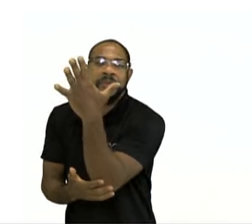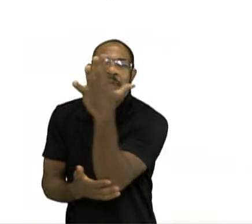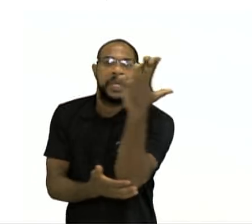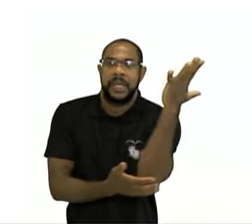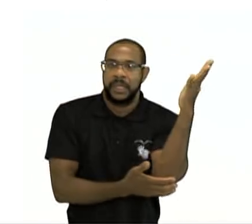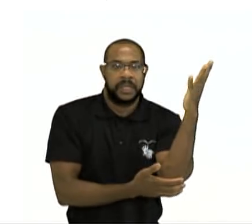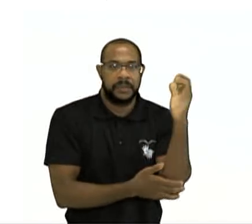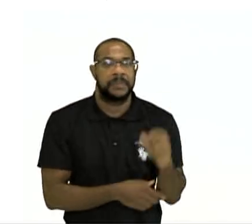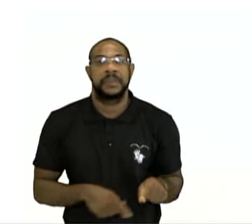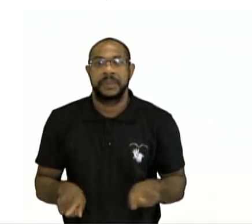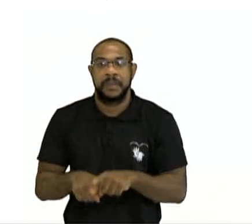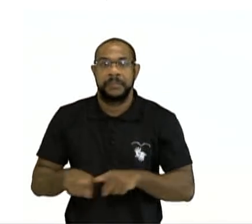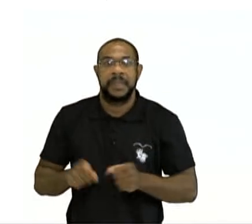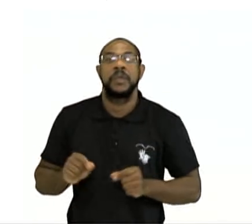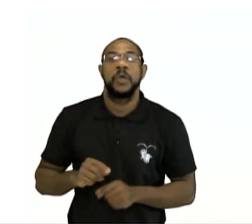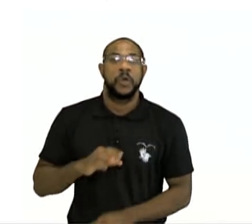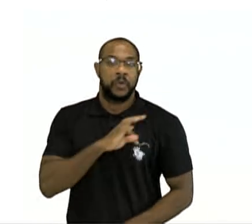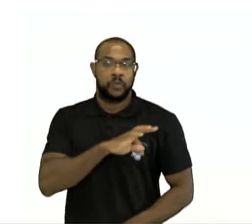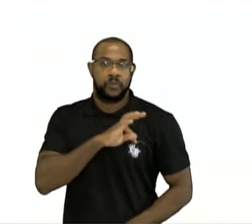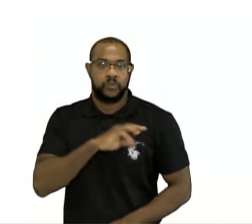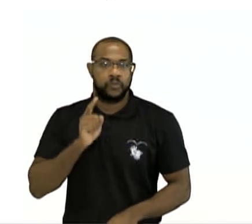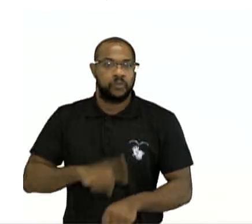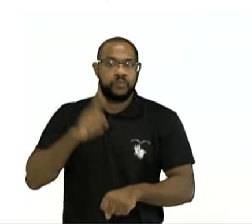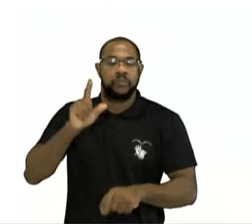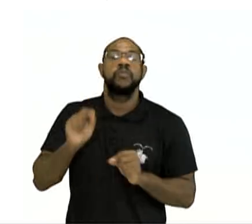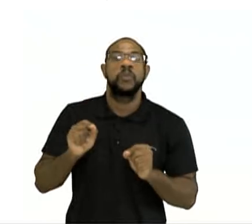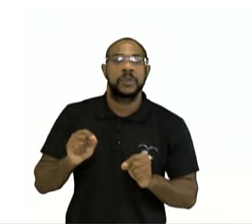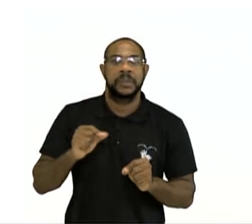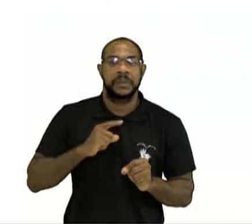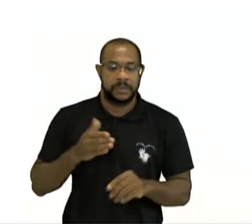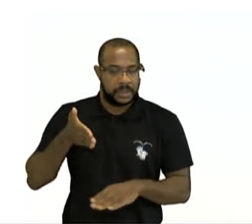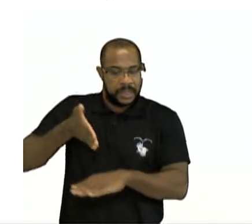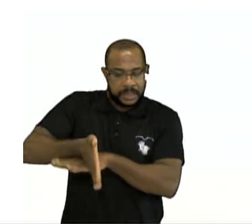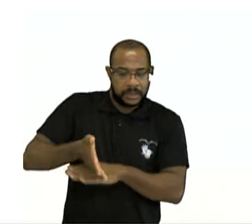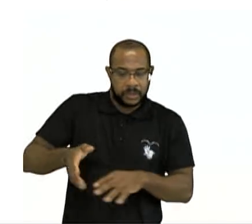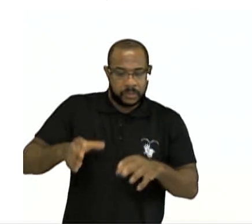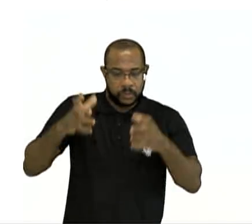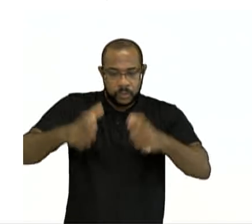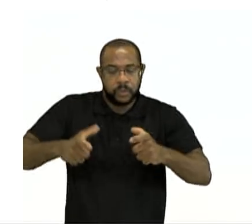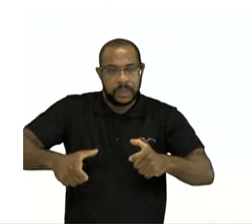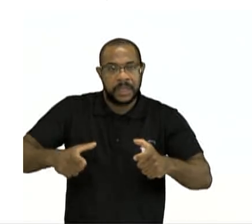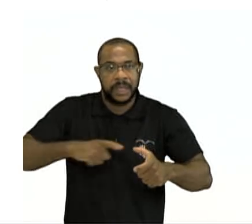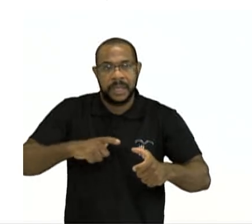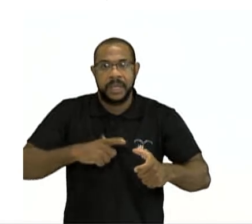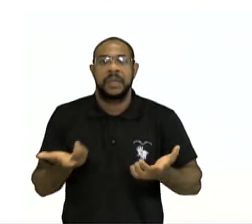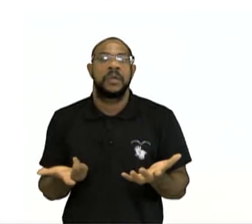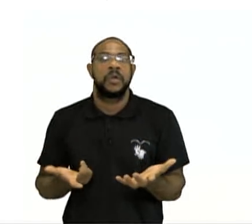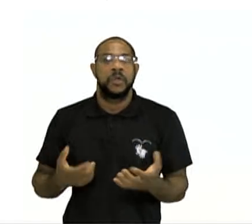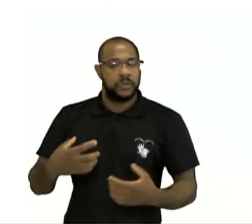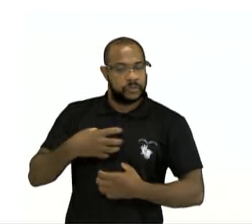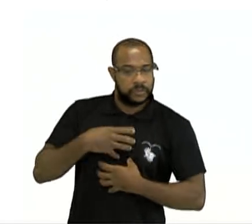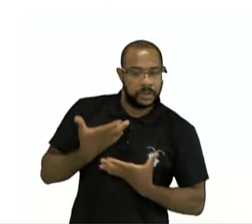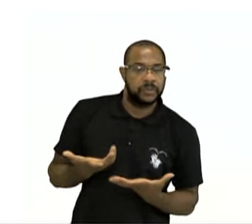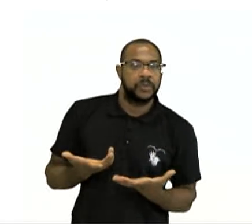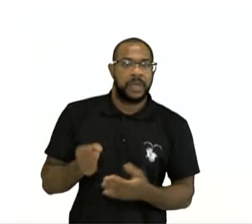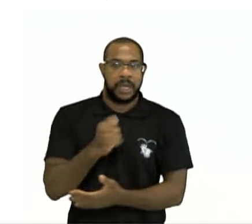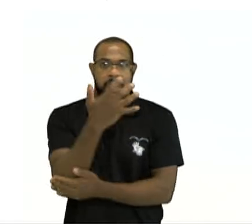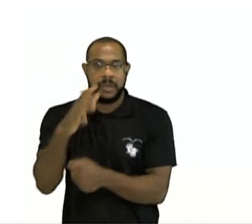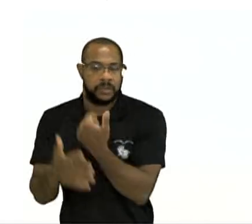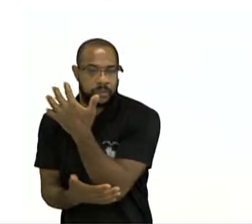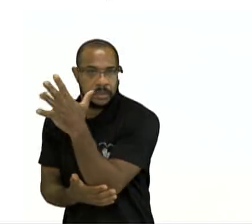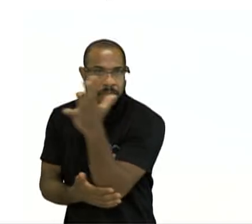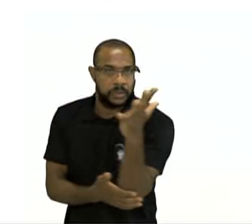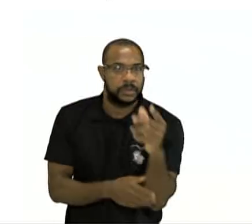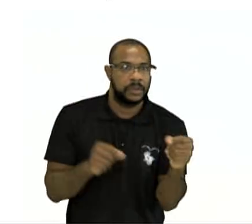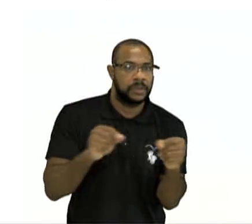mesmo tempo que os sistemas técnicos agregam ao território as formas ou conteúdos da paisagem constituídas